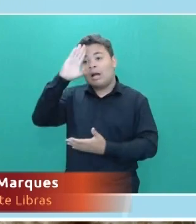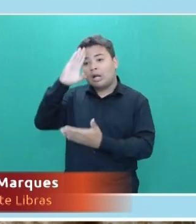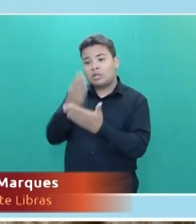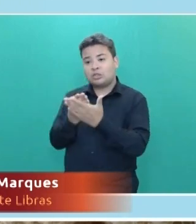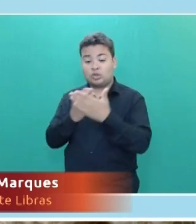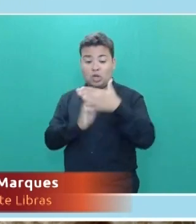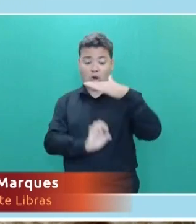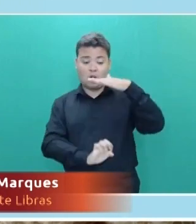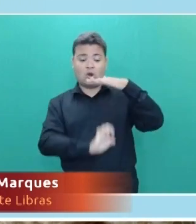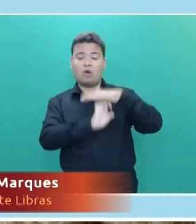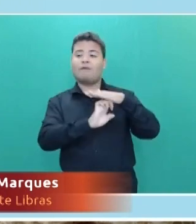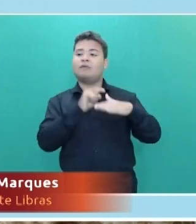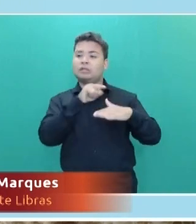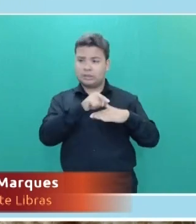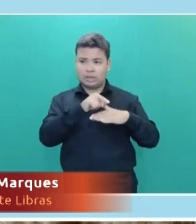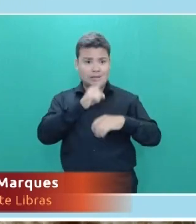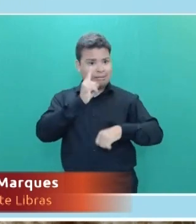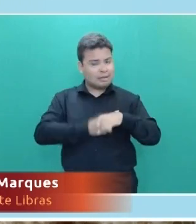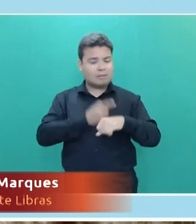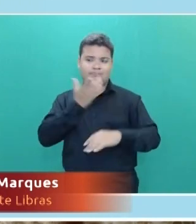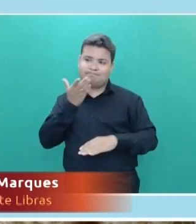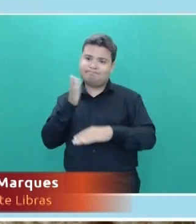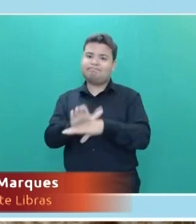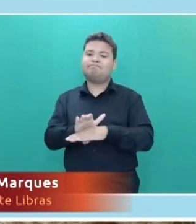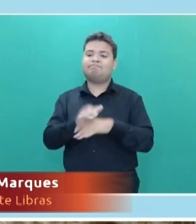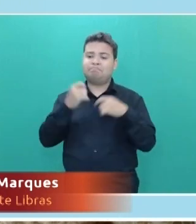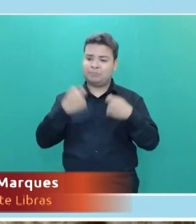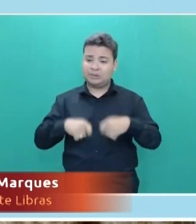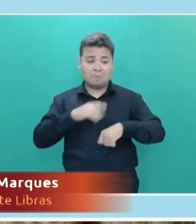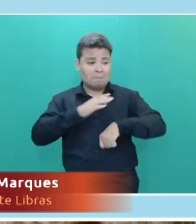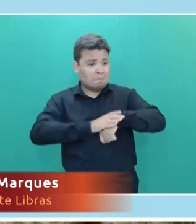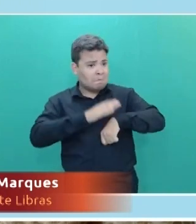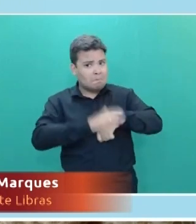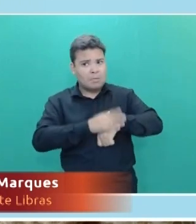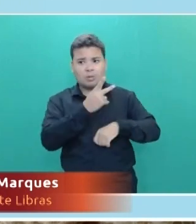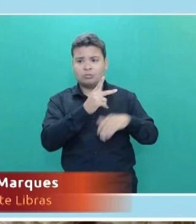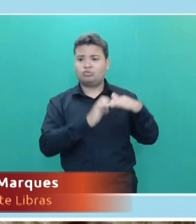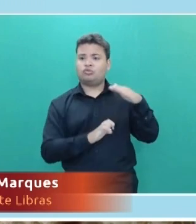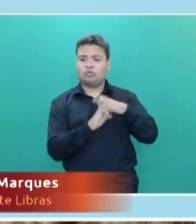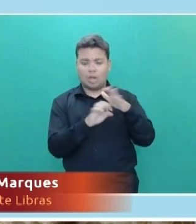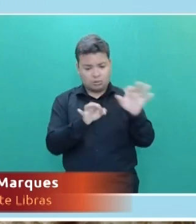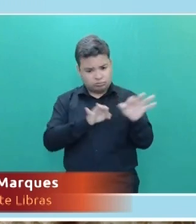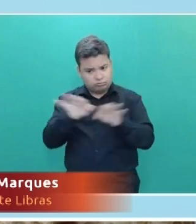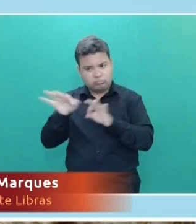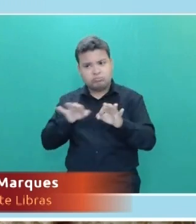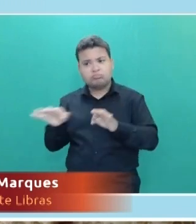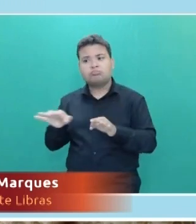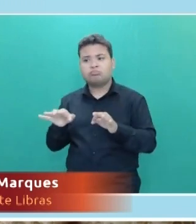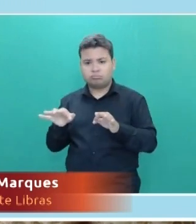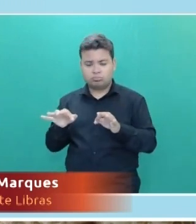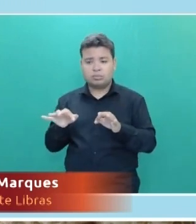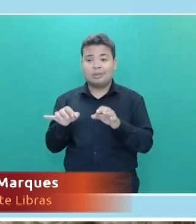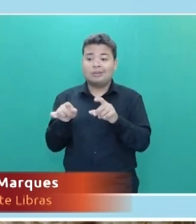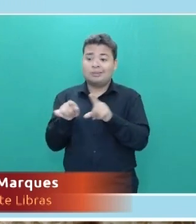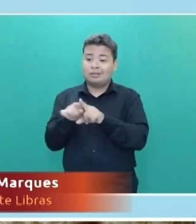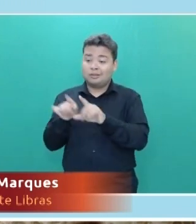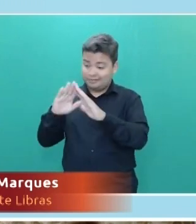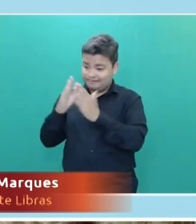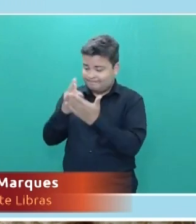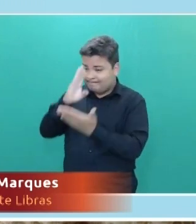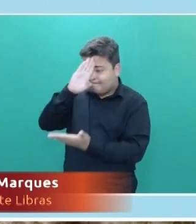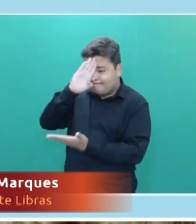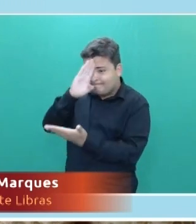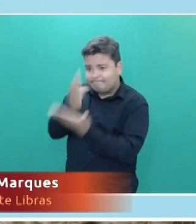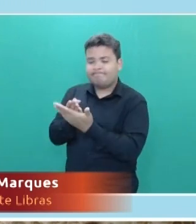de nos ajudar nesse momento, tomando as medidas que julgar necessárias, e na escola,